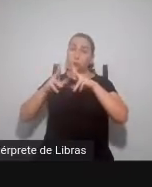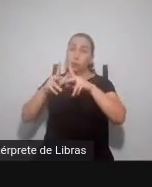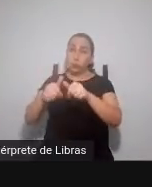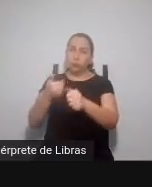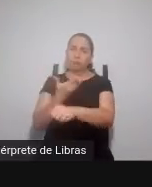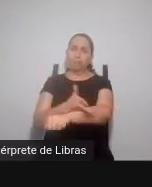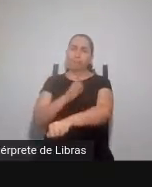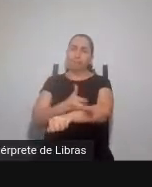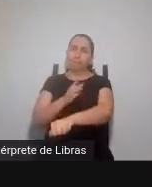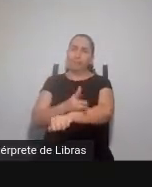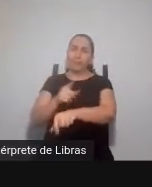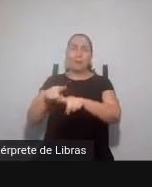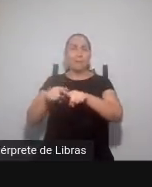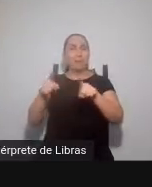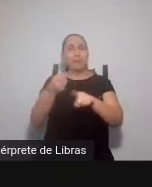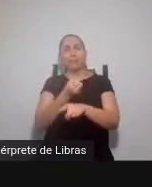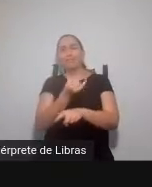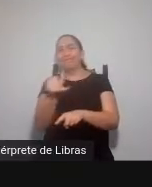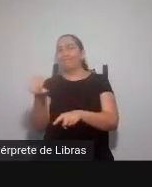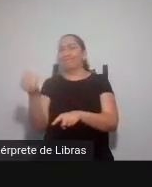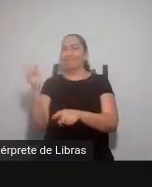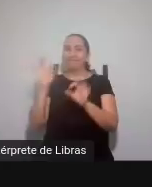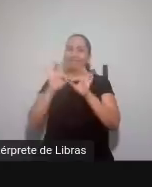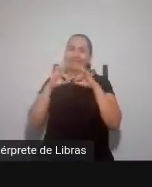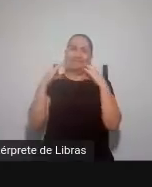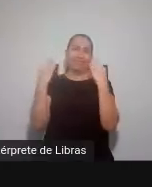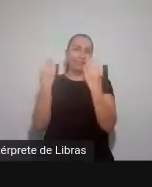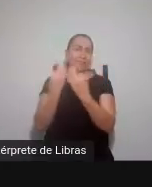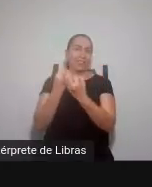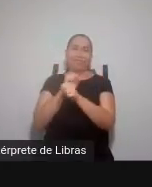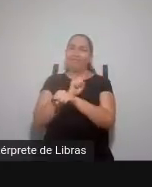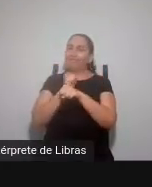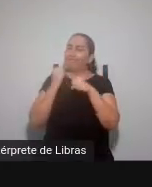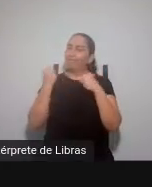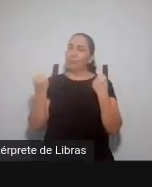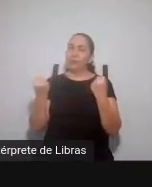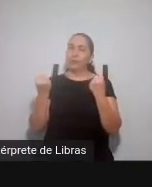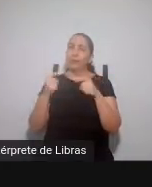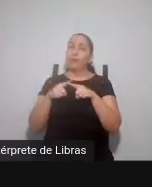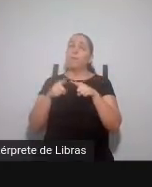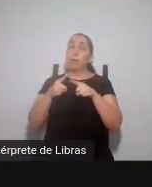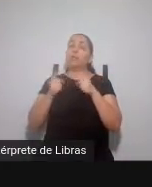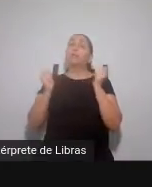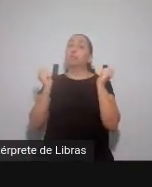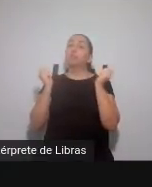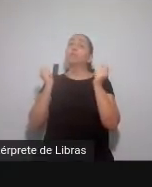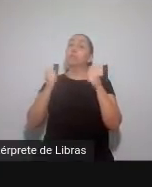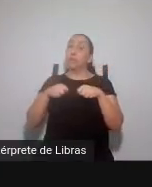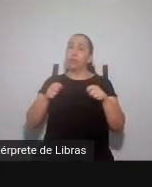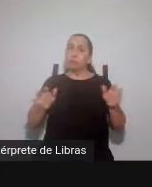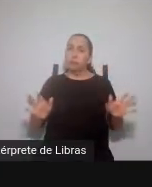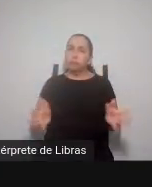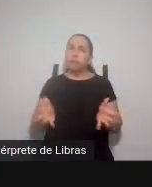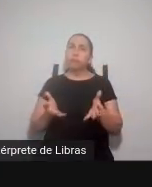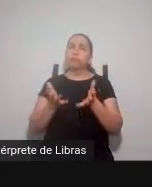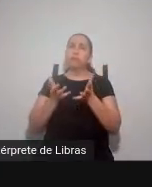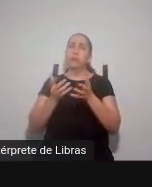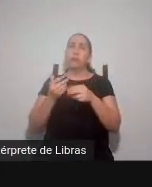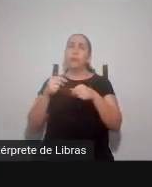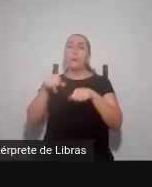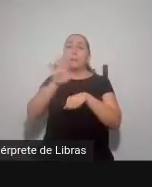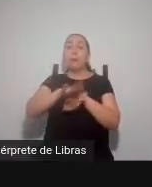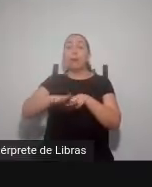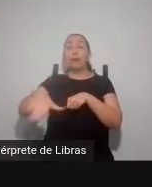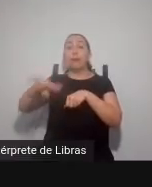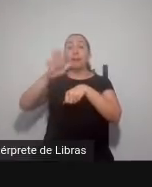isso é impossível. Mas eu acho que a gente pode implicar as crianças nessa escolha também, ao invés de ficar